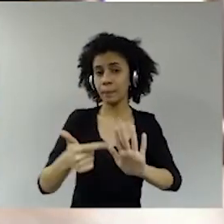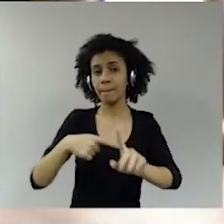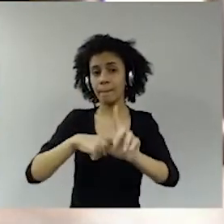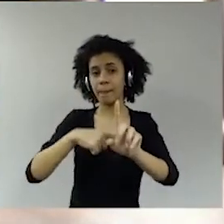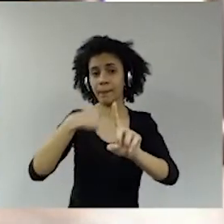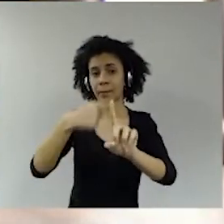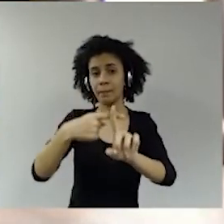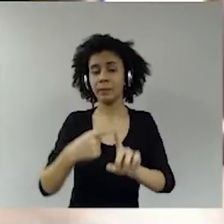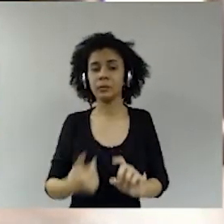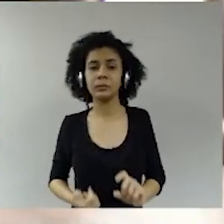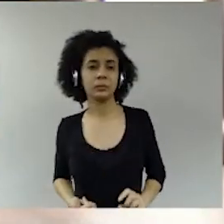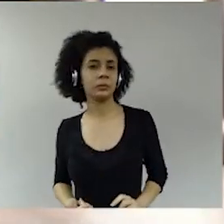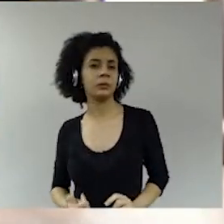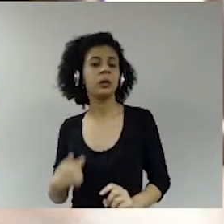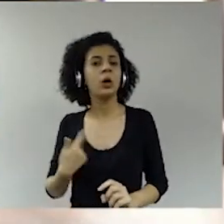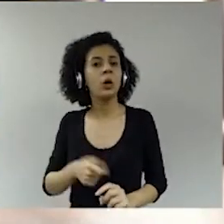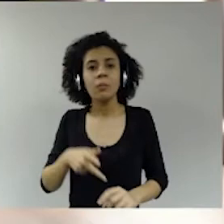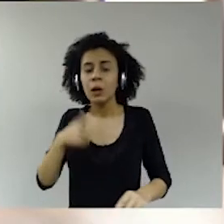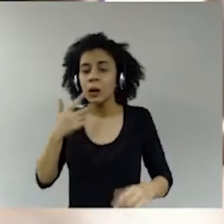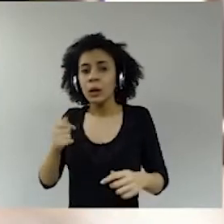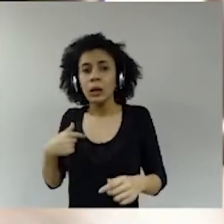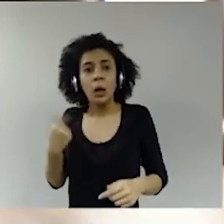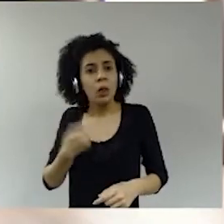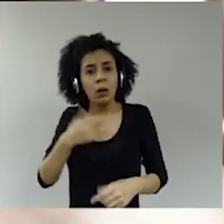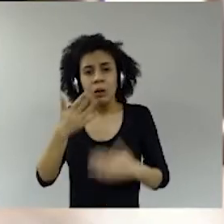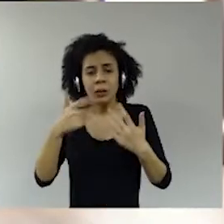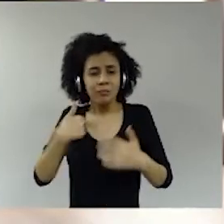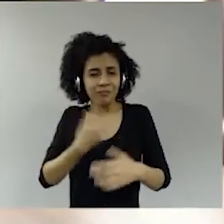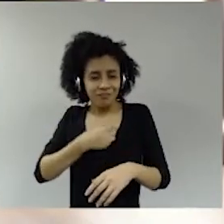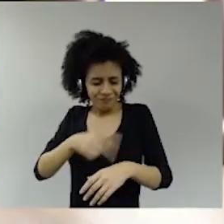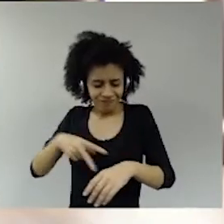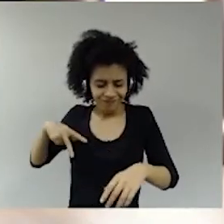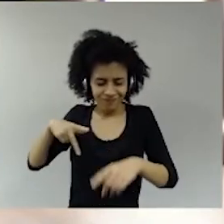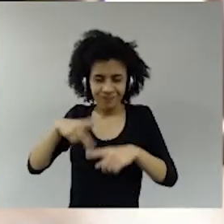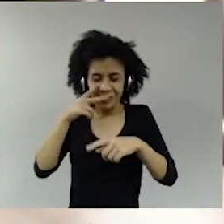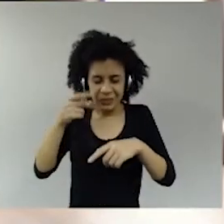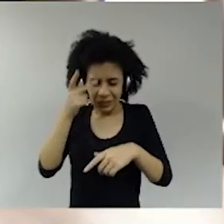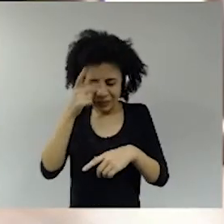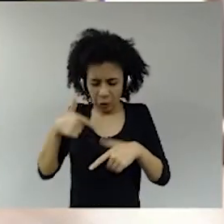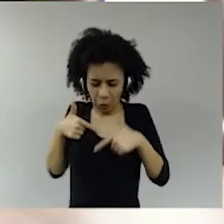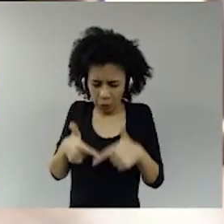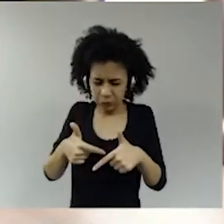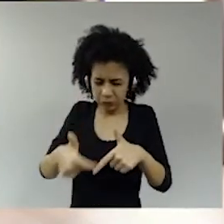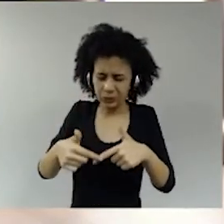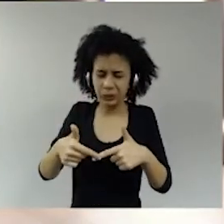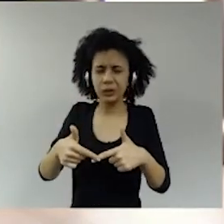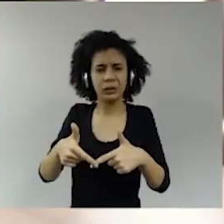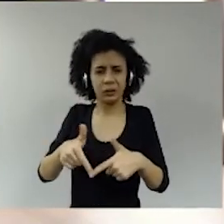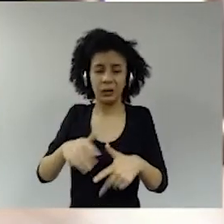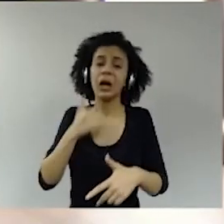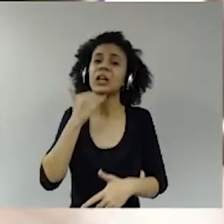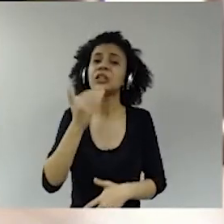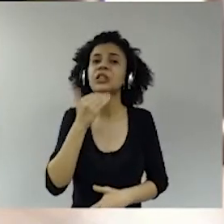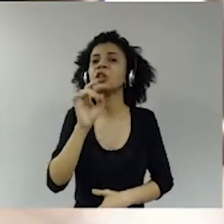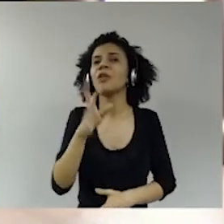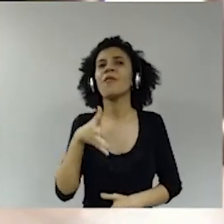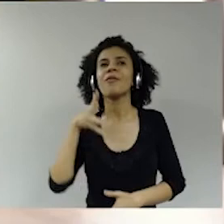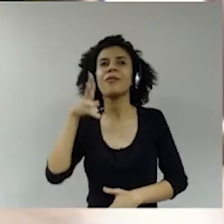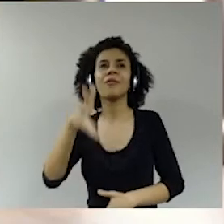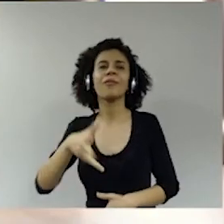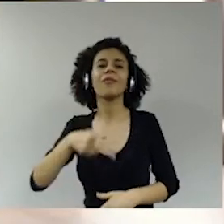mais. Temos que cortar na nossa própria carne. Não adianta o nosso discurso